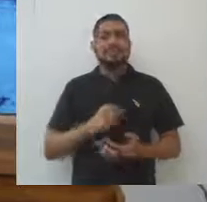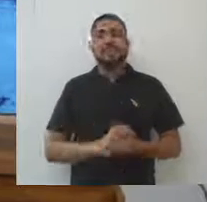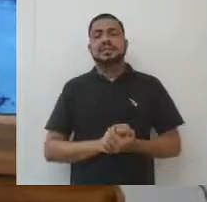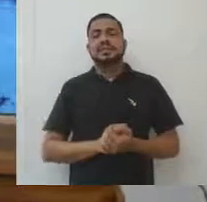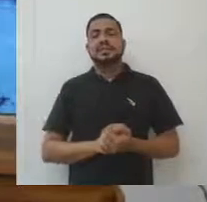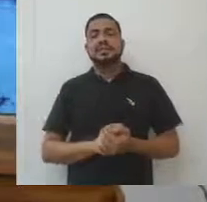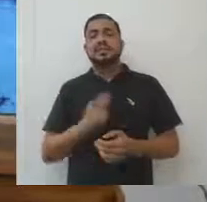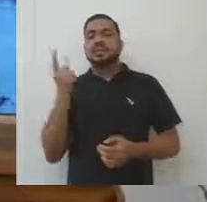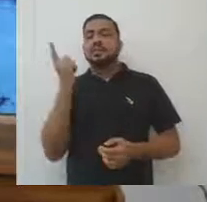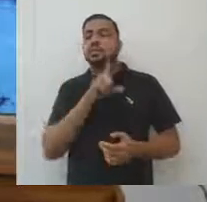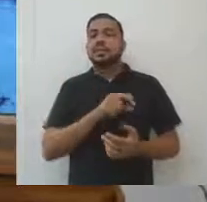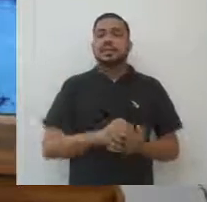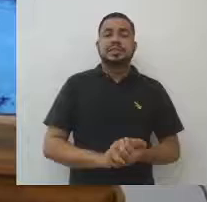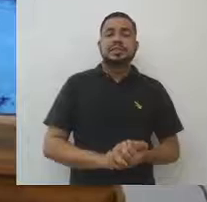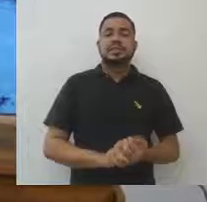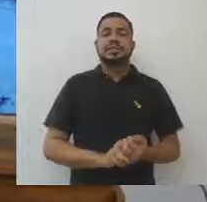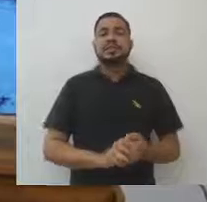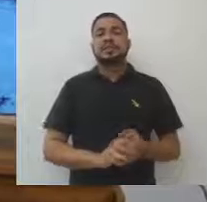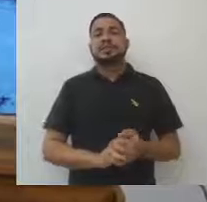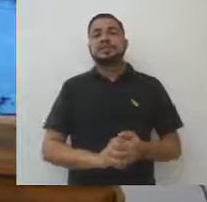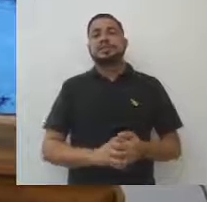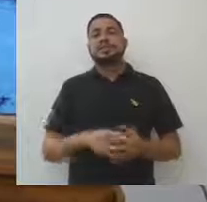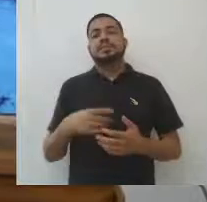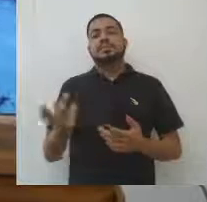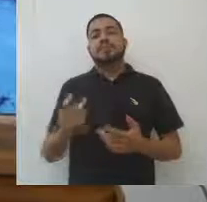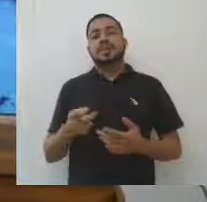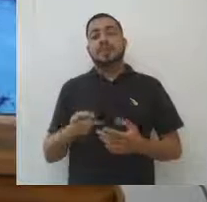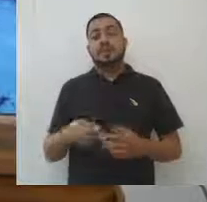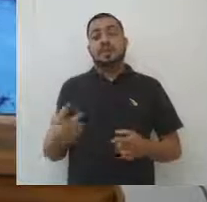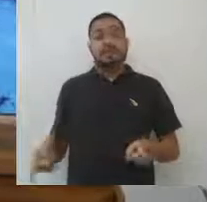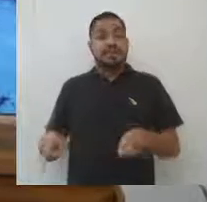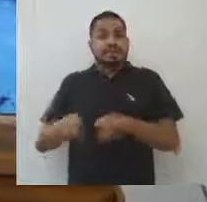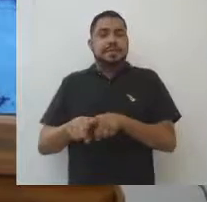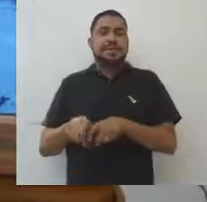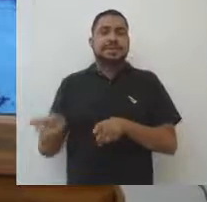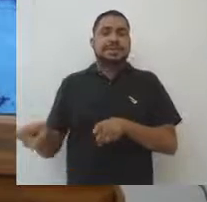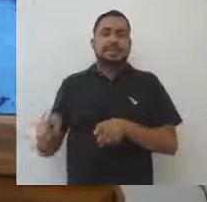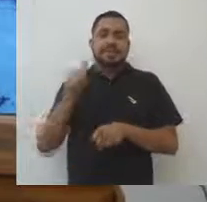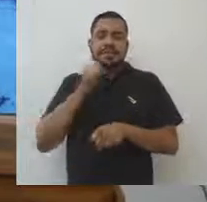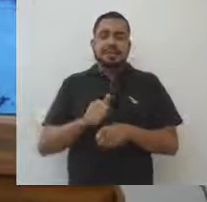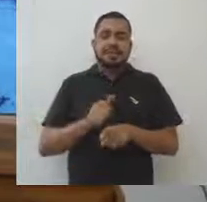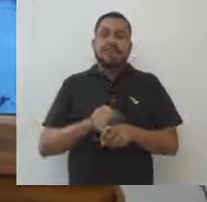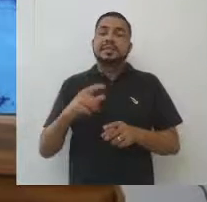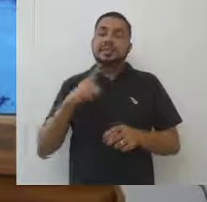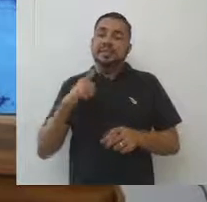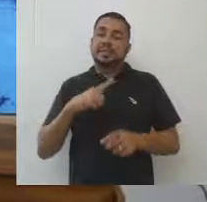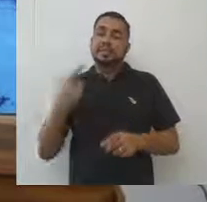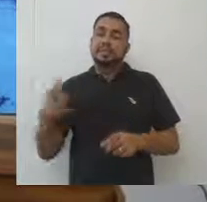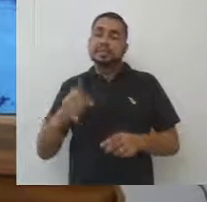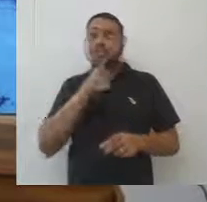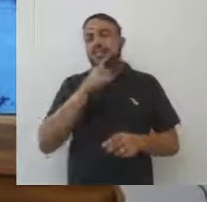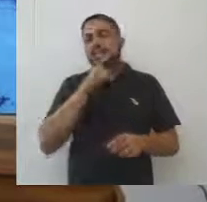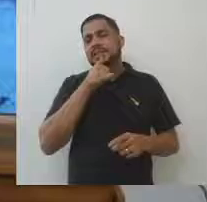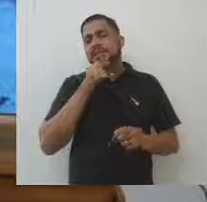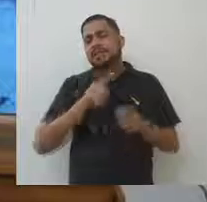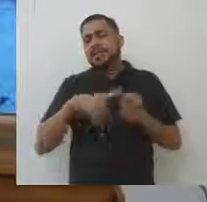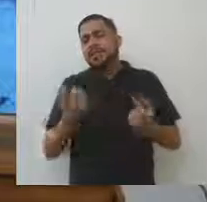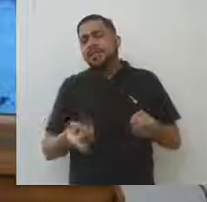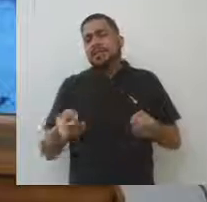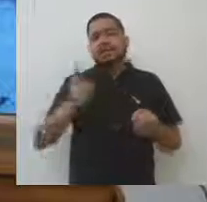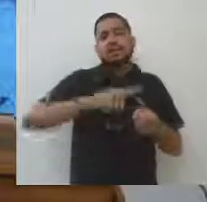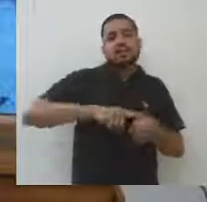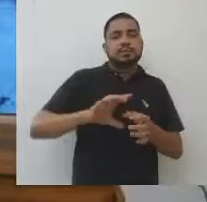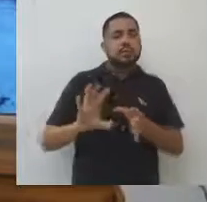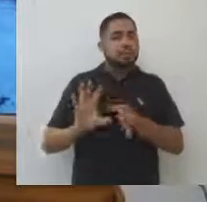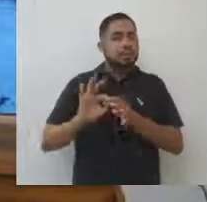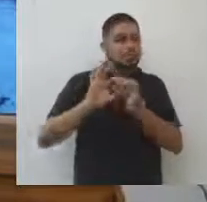de conquista para a parceira dele, para a fêmea dele. Então, a gente também tem outro exemplo, né? Mas voltando para o